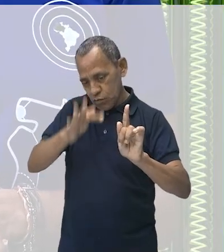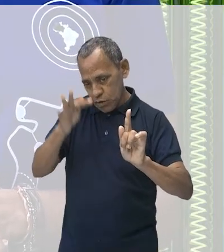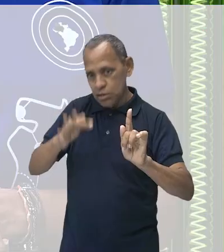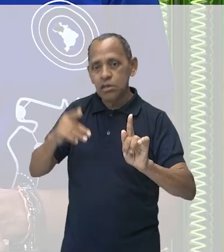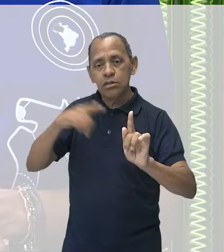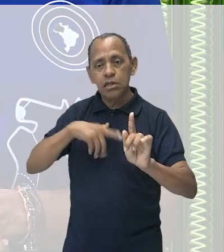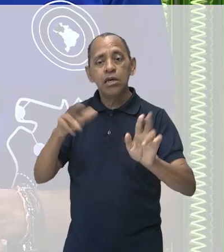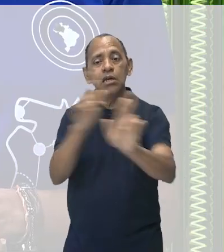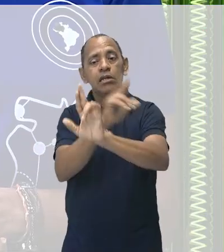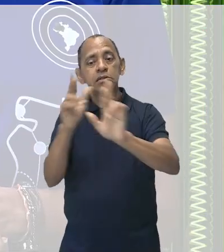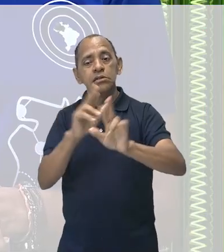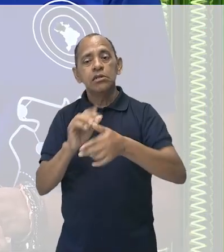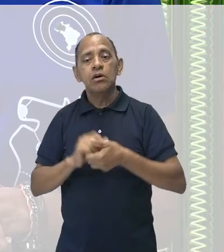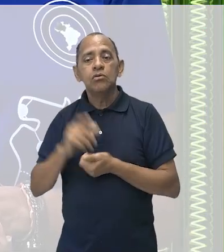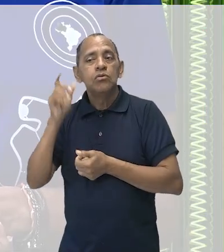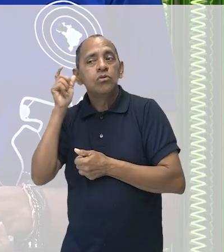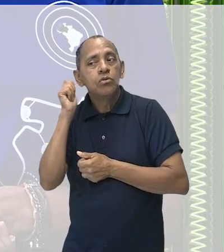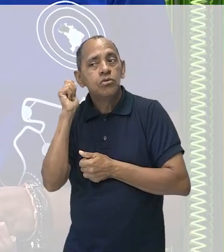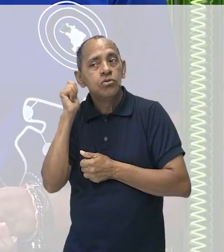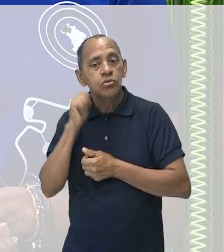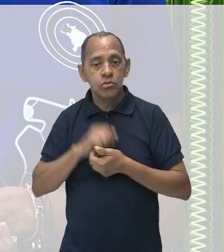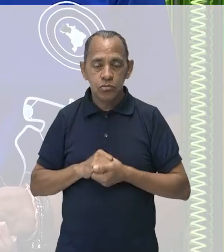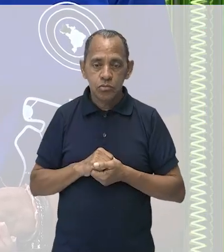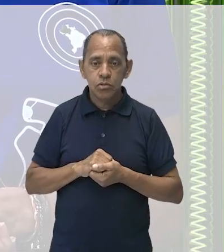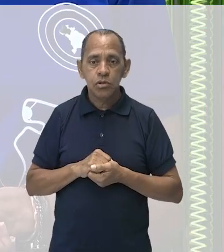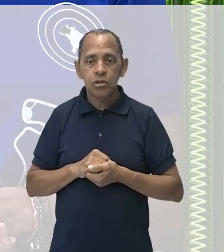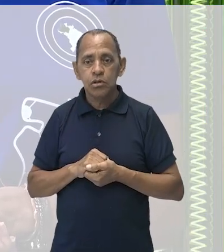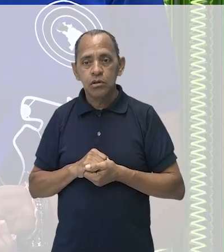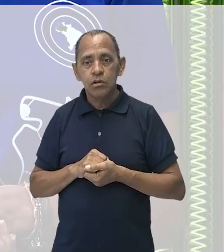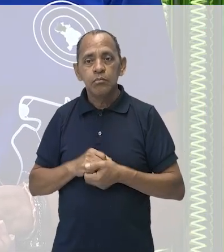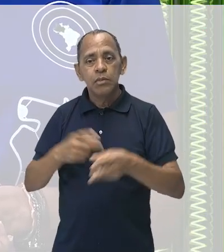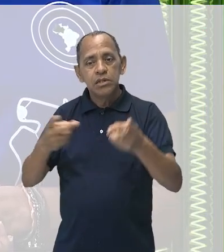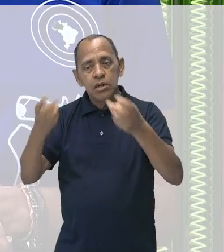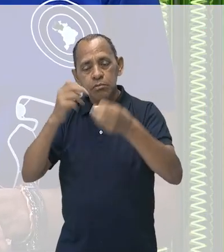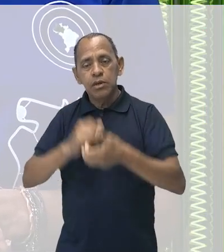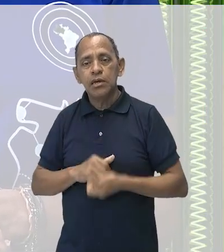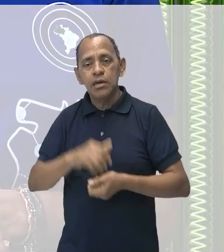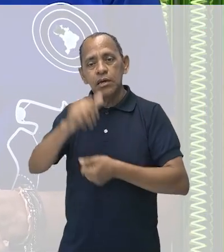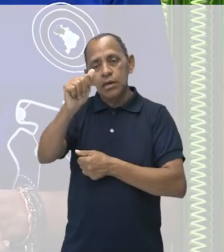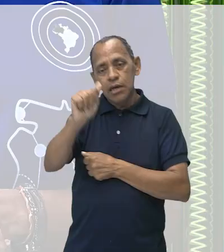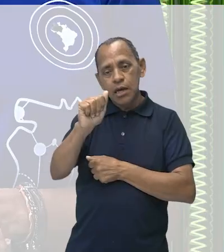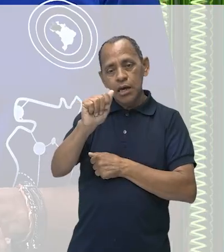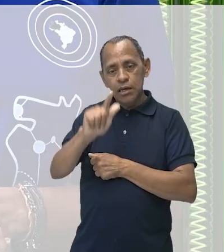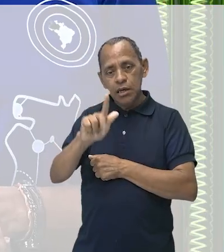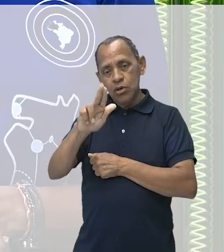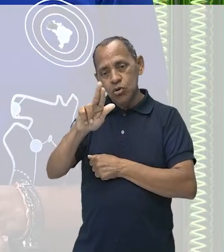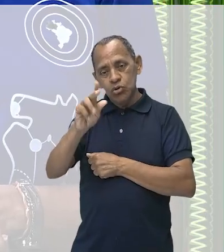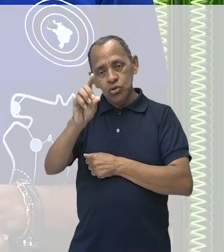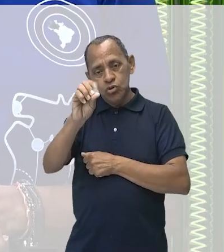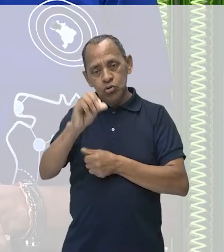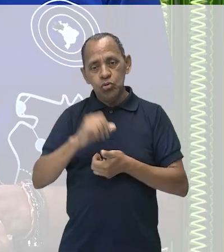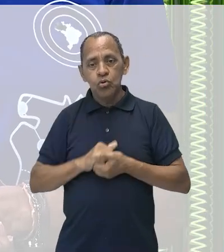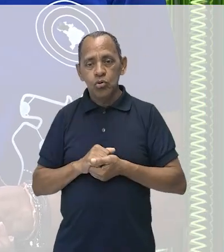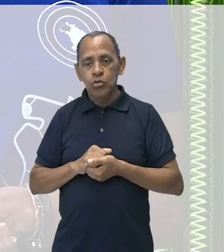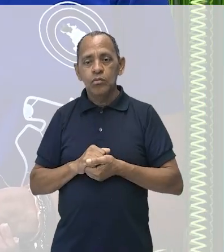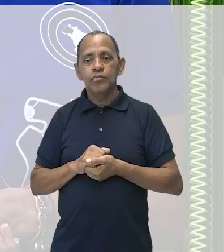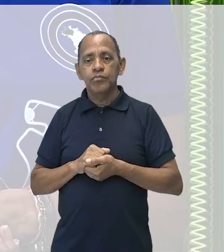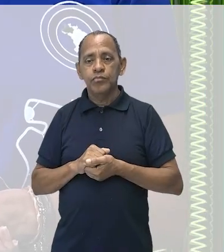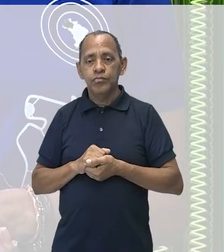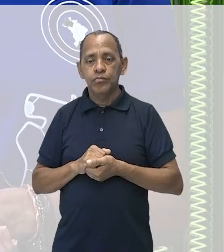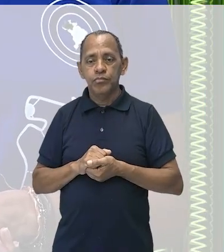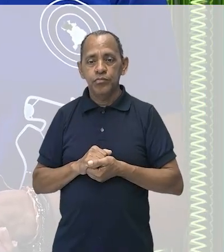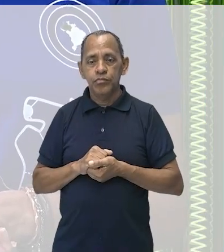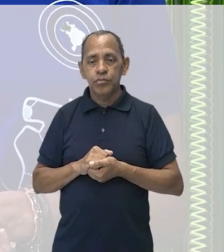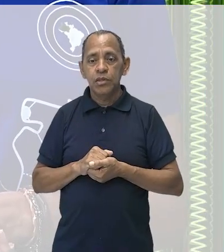está relacionado ao tom, ou seja, distingue sons agudos de alta frequência de graves, baixa